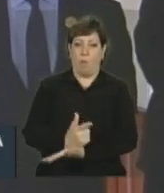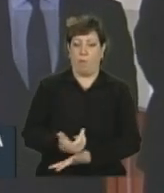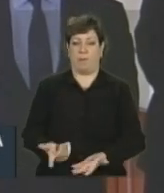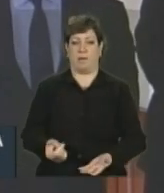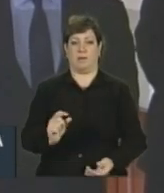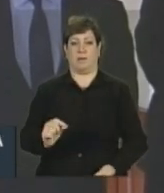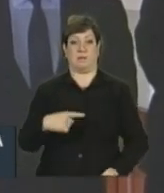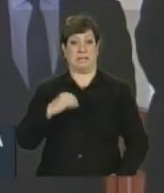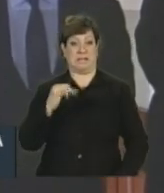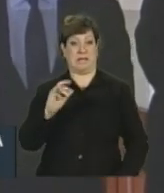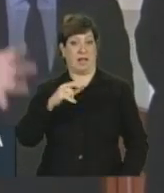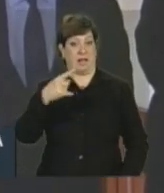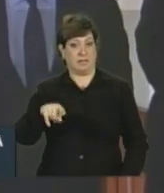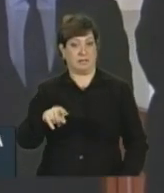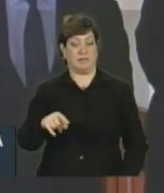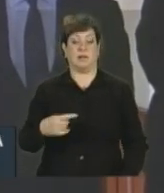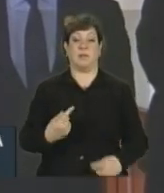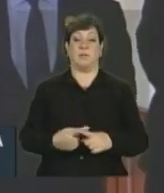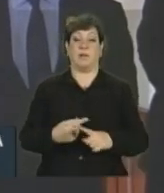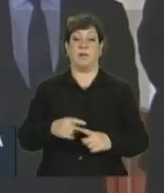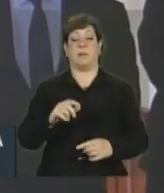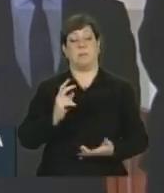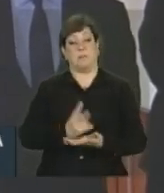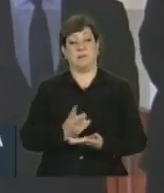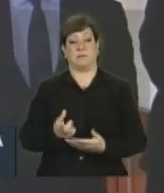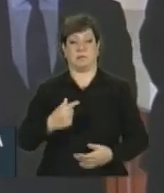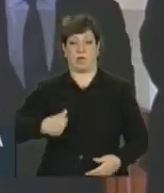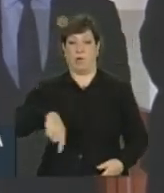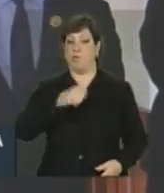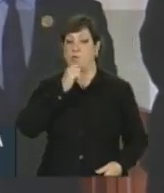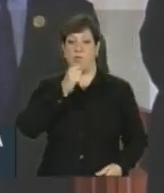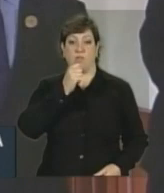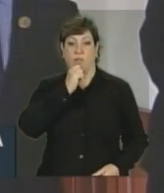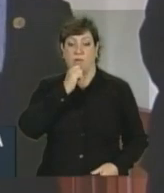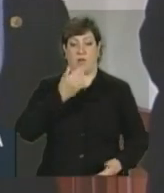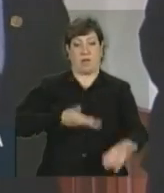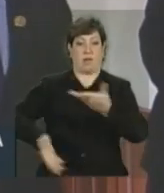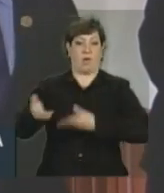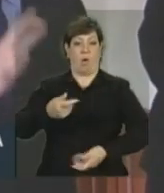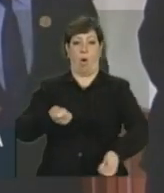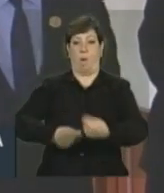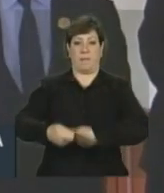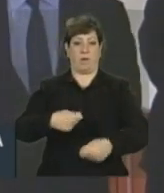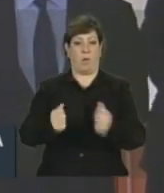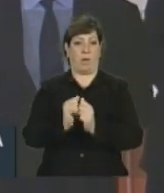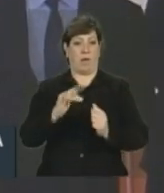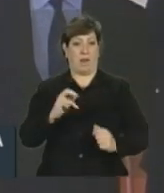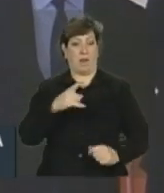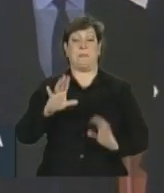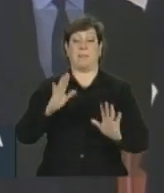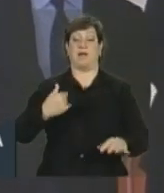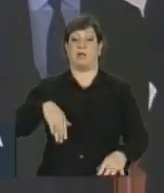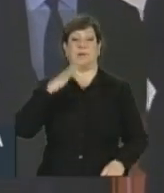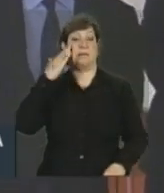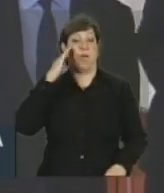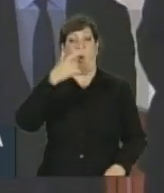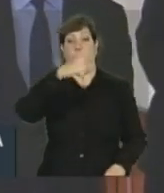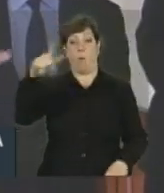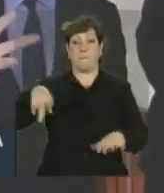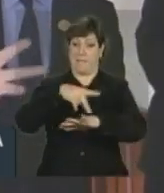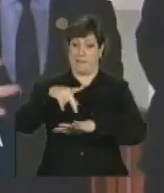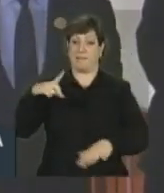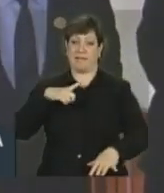do Irã, apesar de nós não termos relações comerciais com o Irã, mas compreendemos que outros países têm